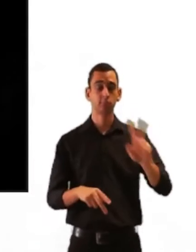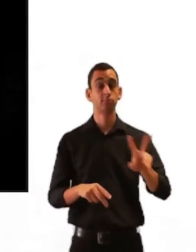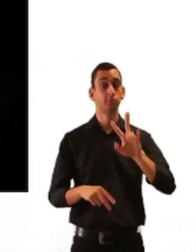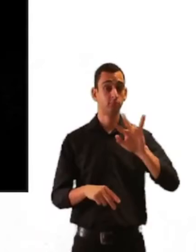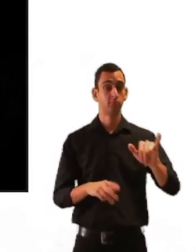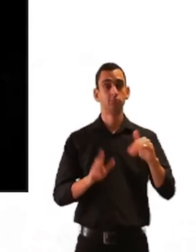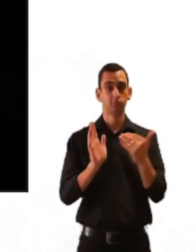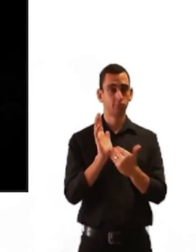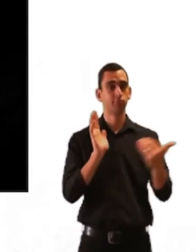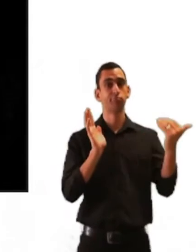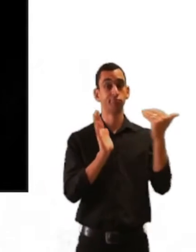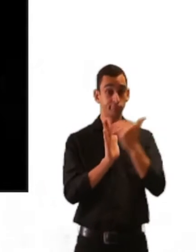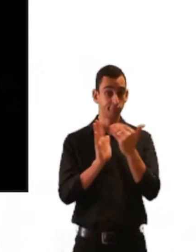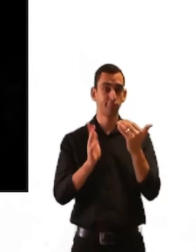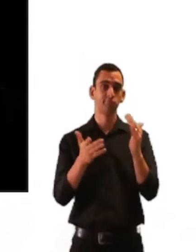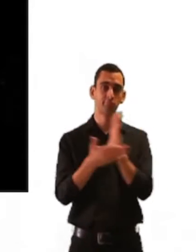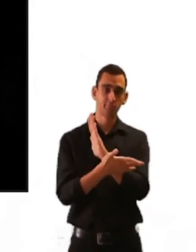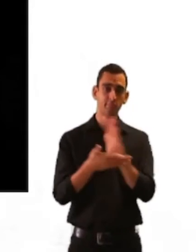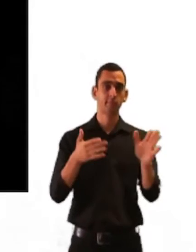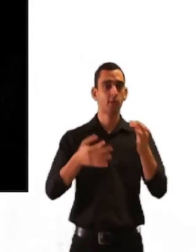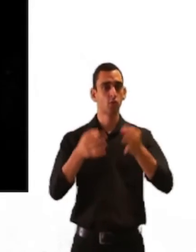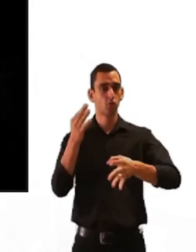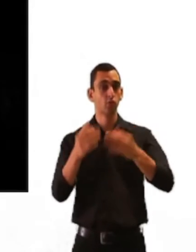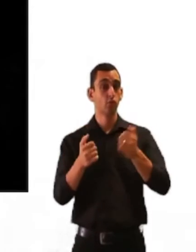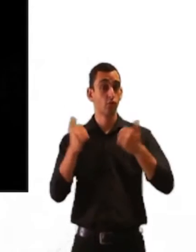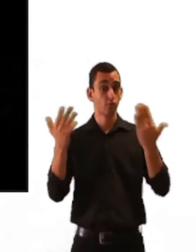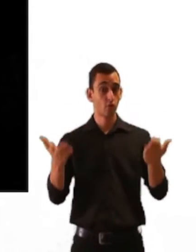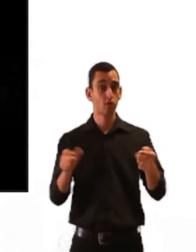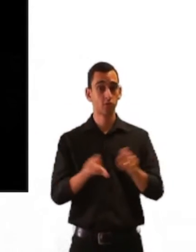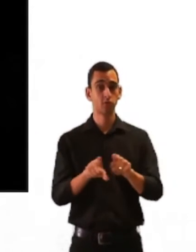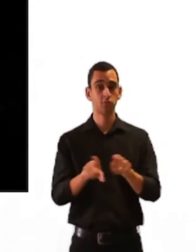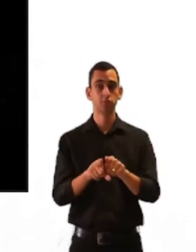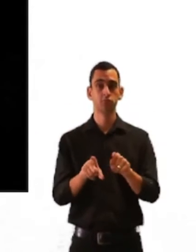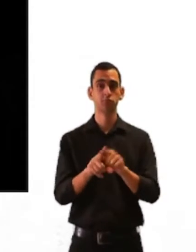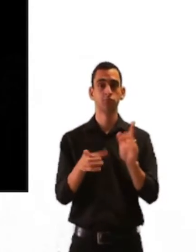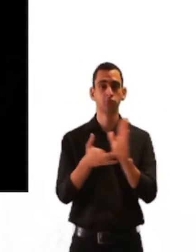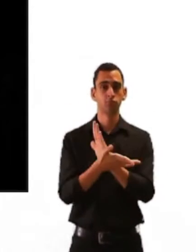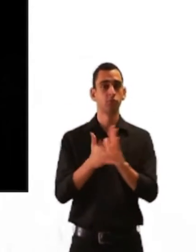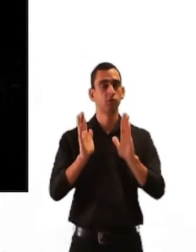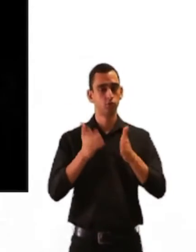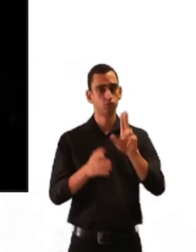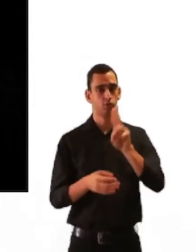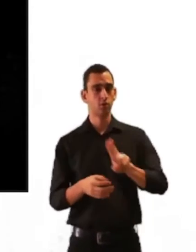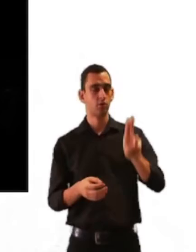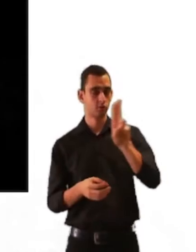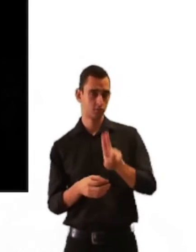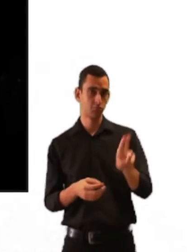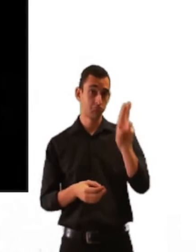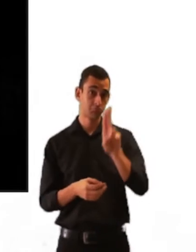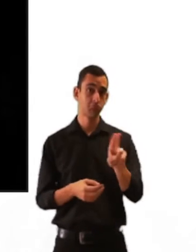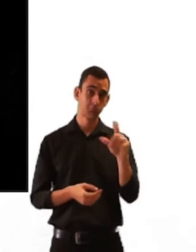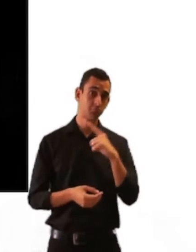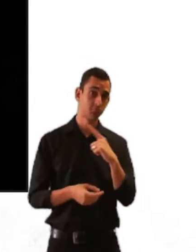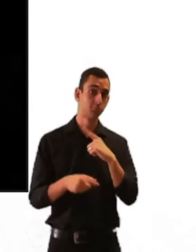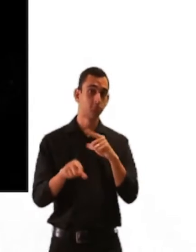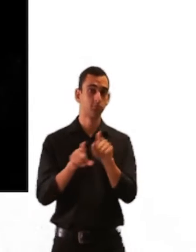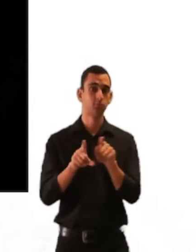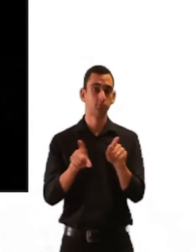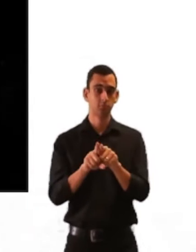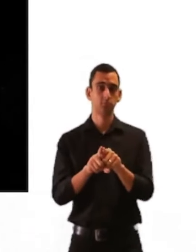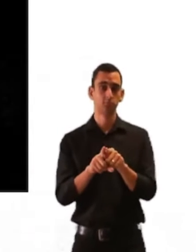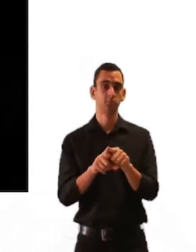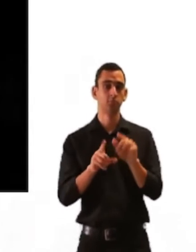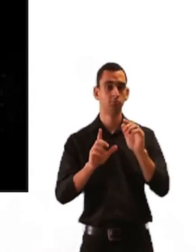fatores extrajurídicos, críticas a esses fatores extrajurídicos, inclusive alguns chegam a utilizar o termo decisionismo, né? O que que seria